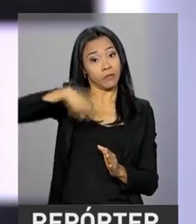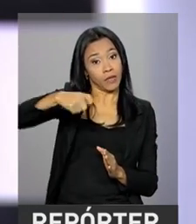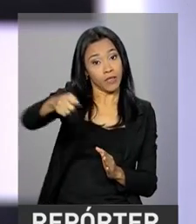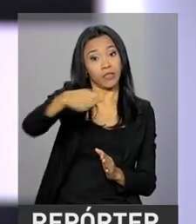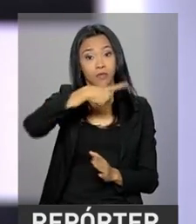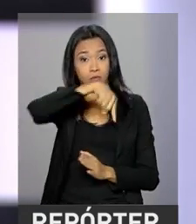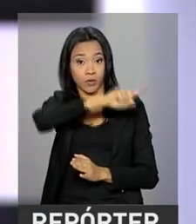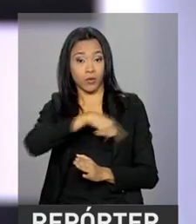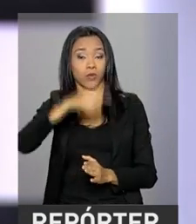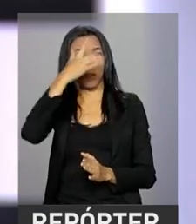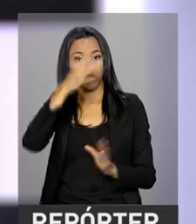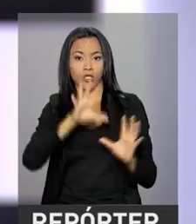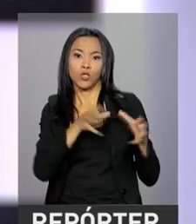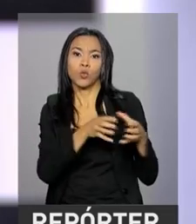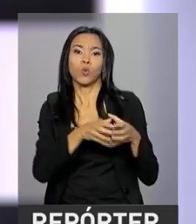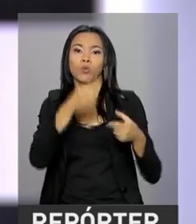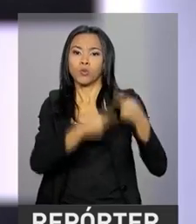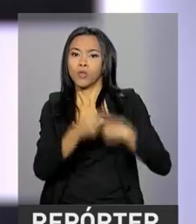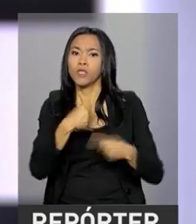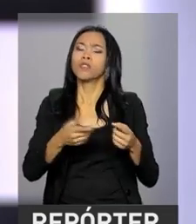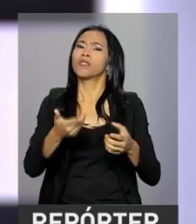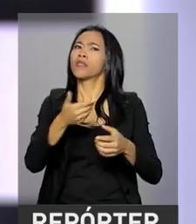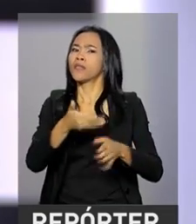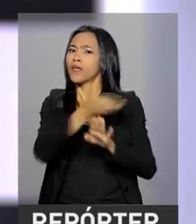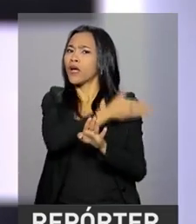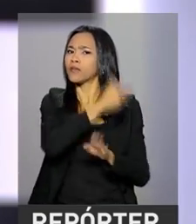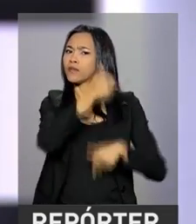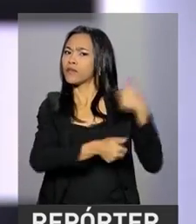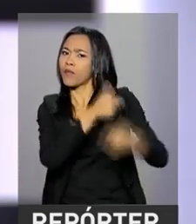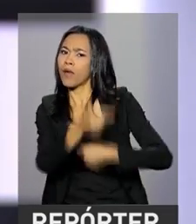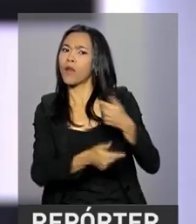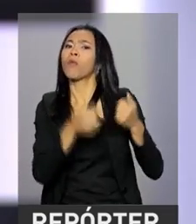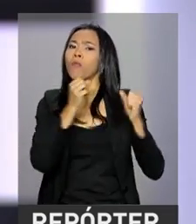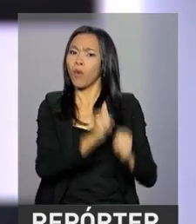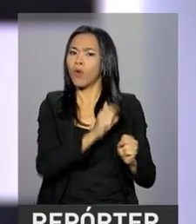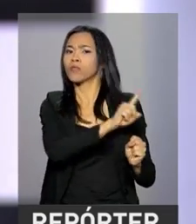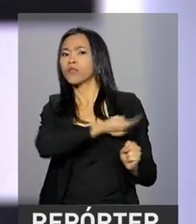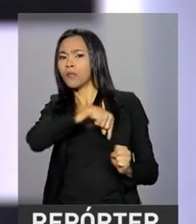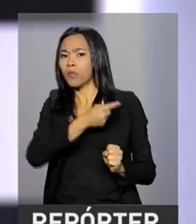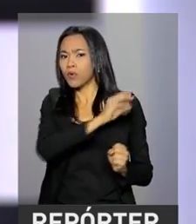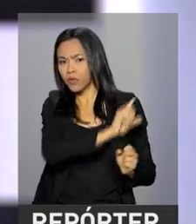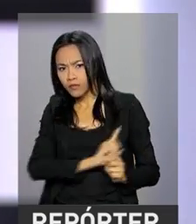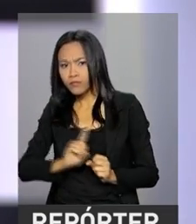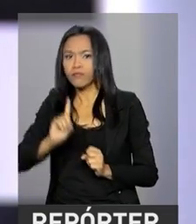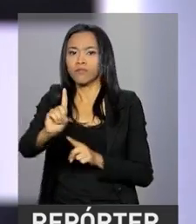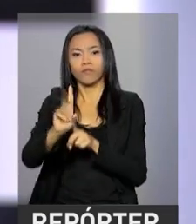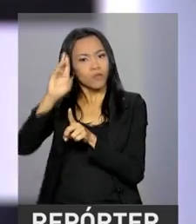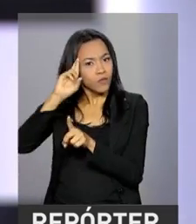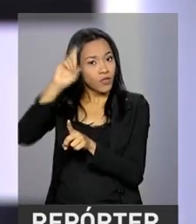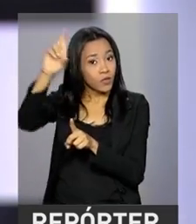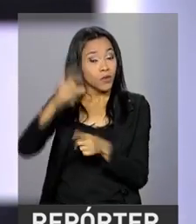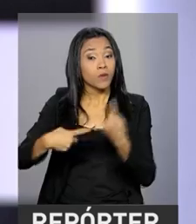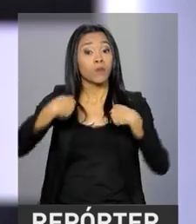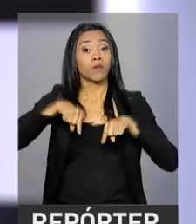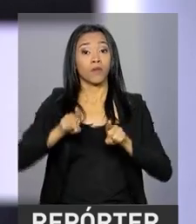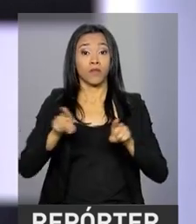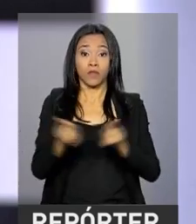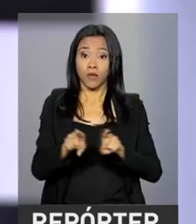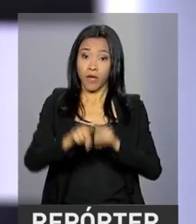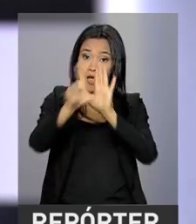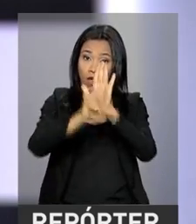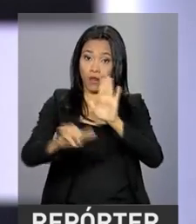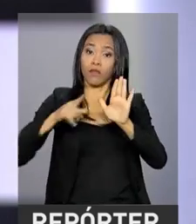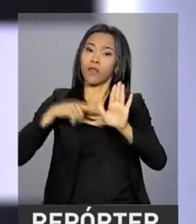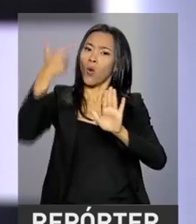de partido e pessoas que trabalharam em campanhas eleitorais possam ocupar a direção de estatais a lei também estabeleceu